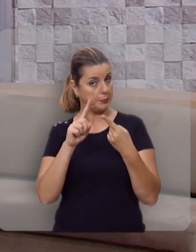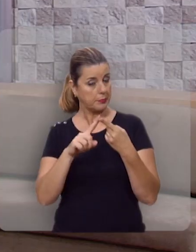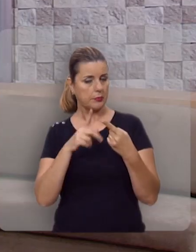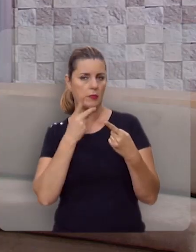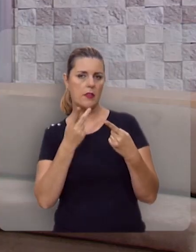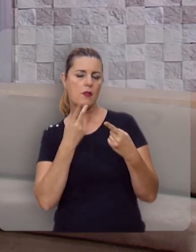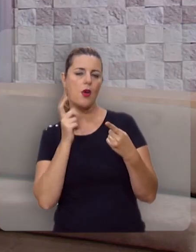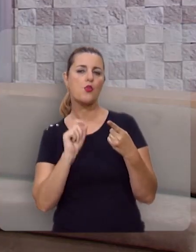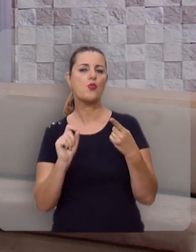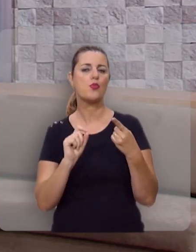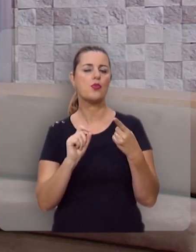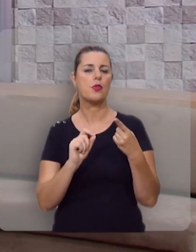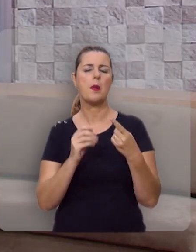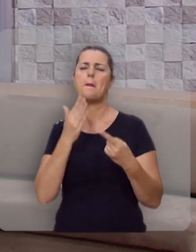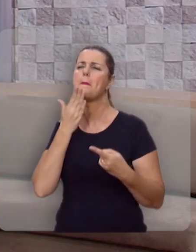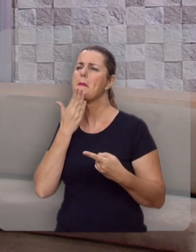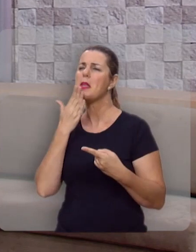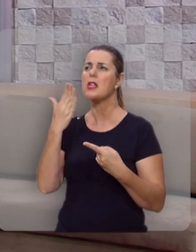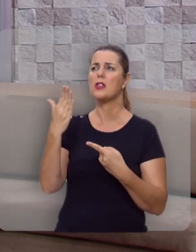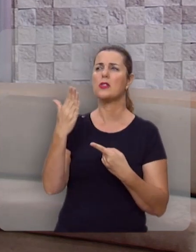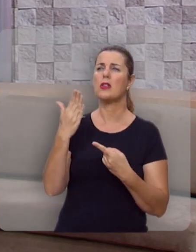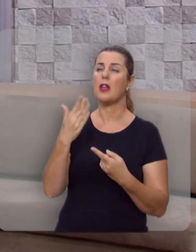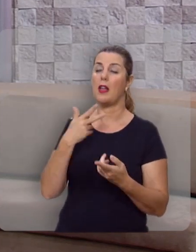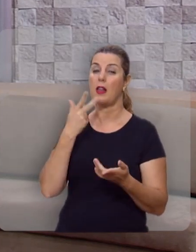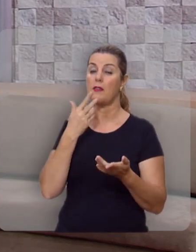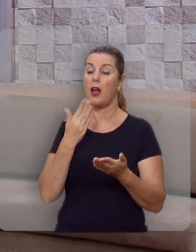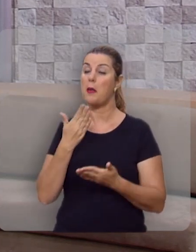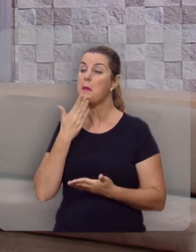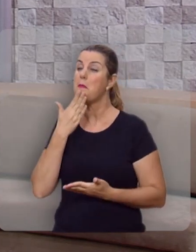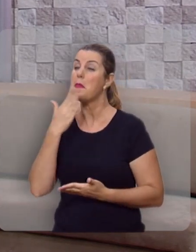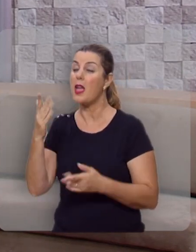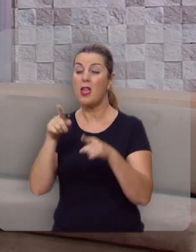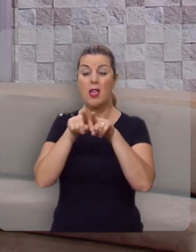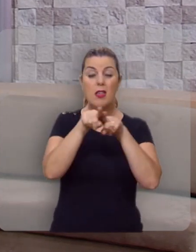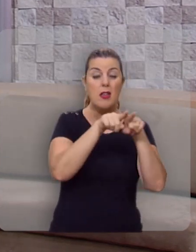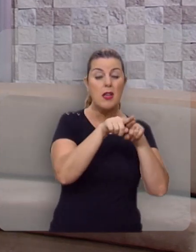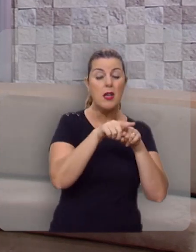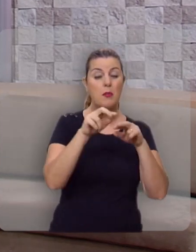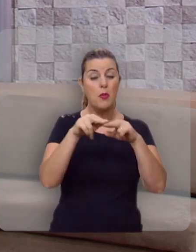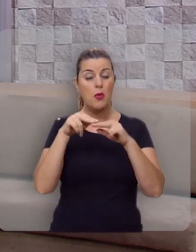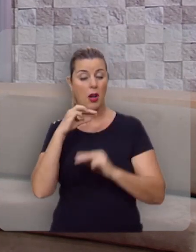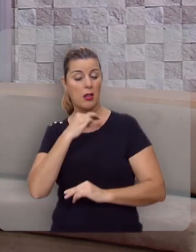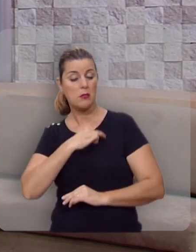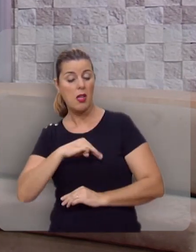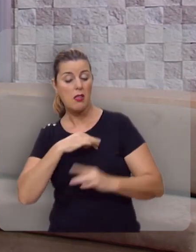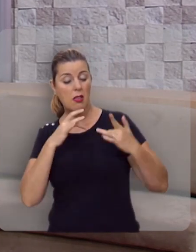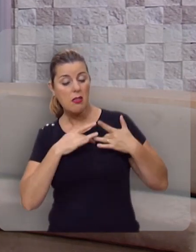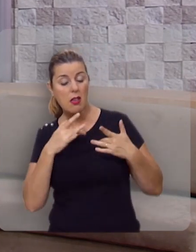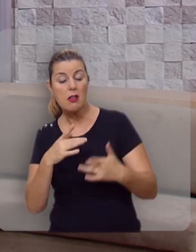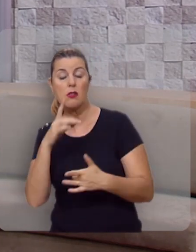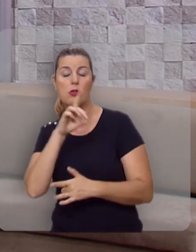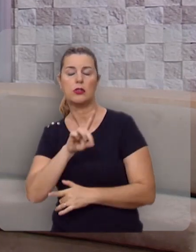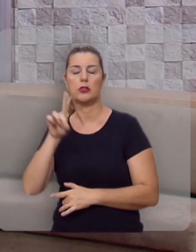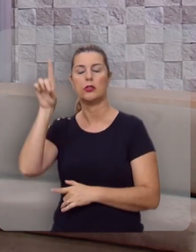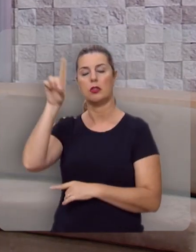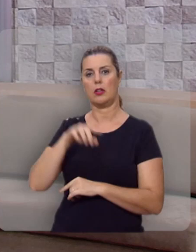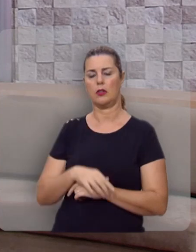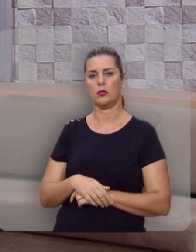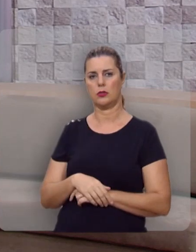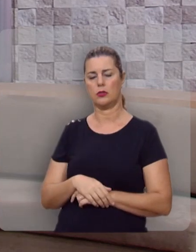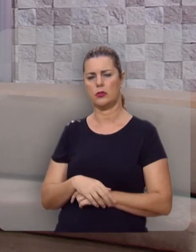coisa que ele faz aqui é a petição. Ele diz assim: rogo-vos, pois, irmãos, pelas misericórdias de